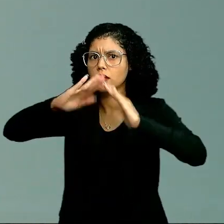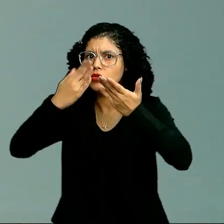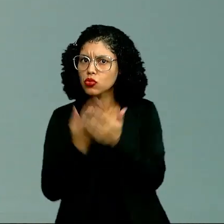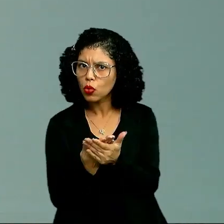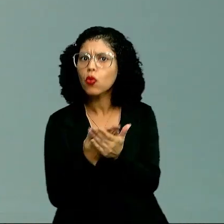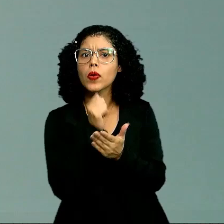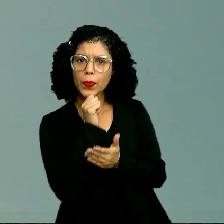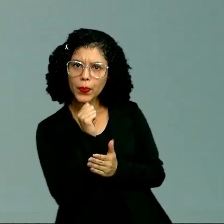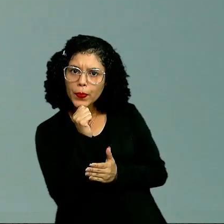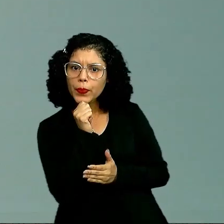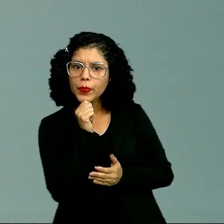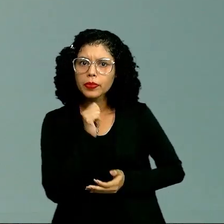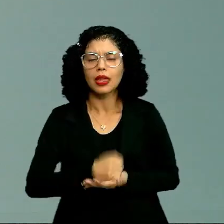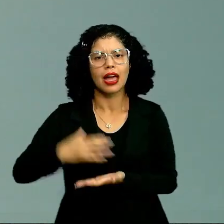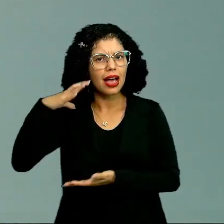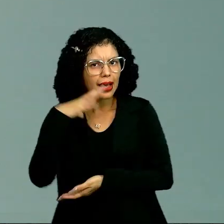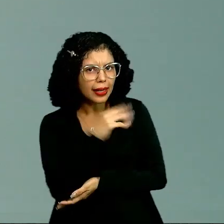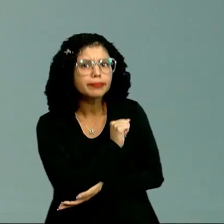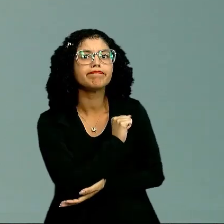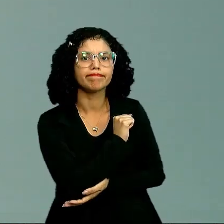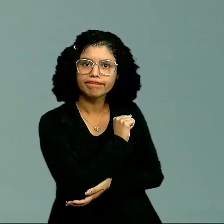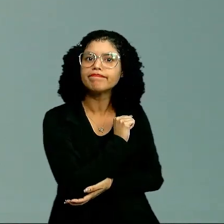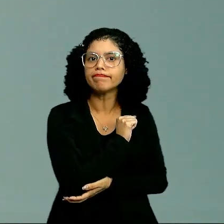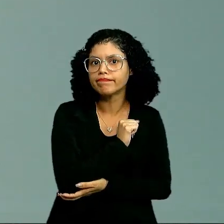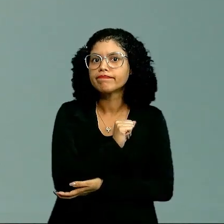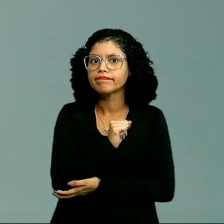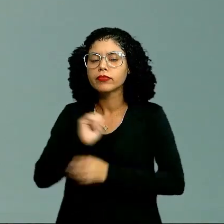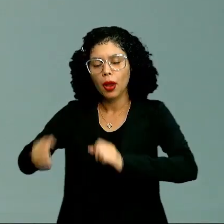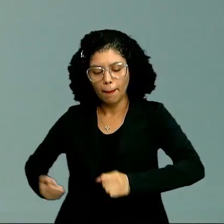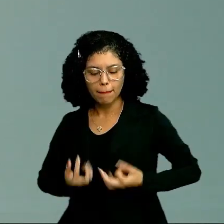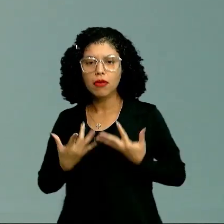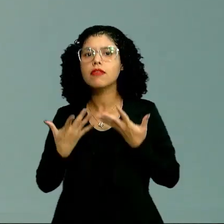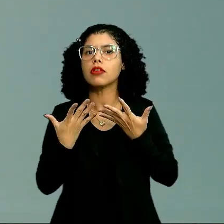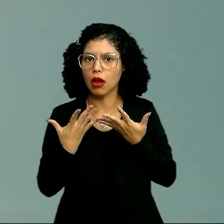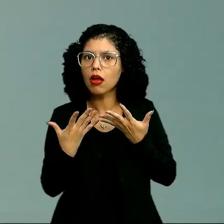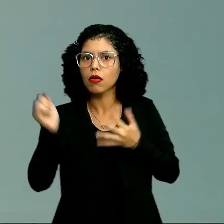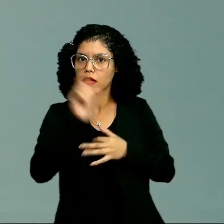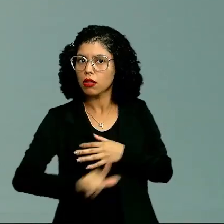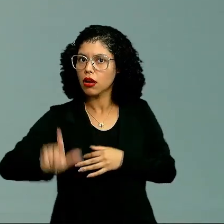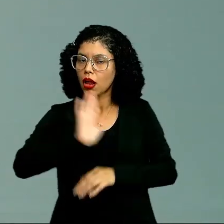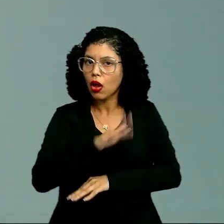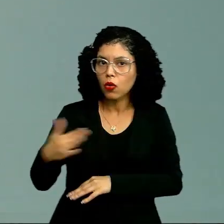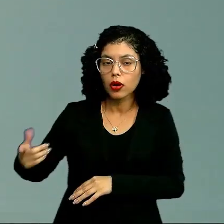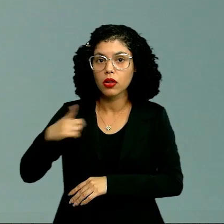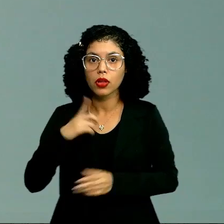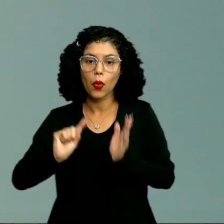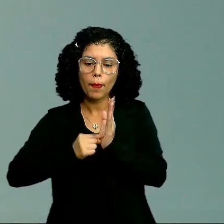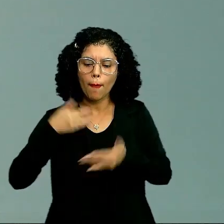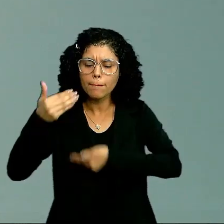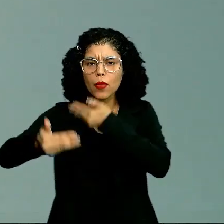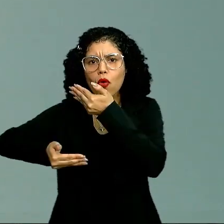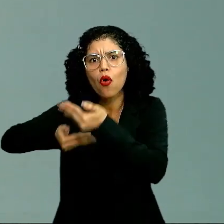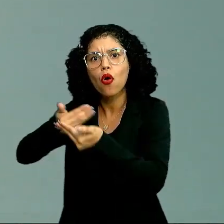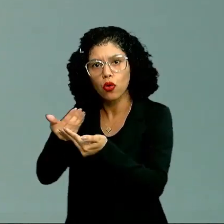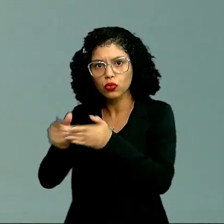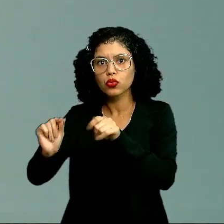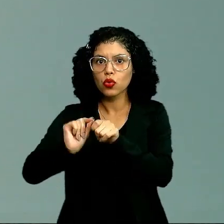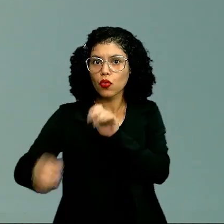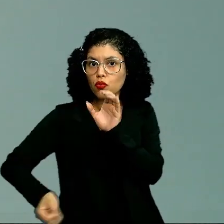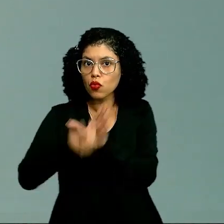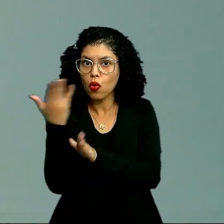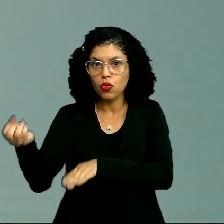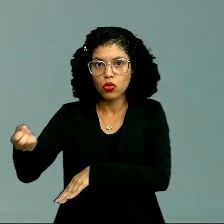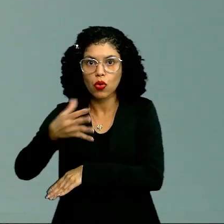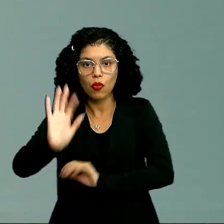escola literária, rapidamente, a manifestação literária é quando eu tenho esse processo de